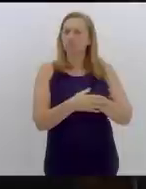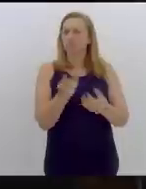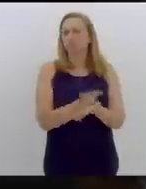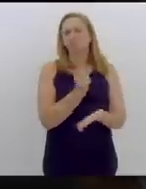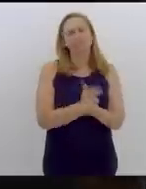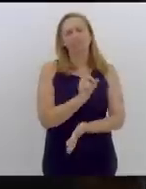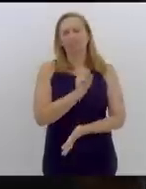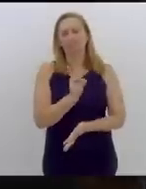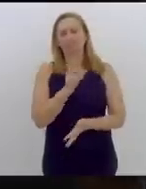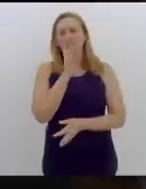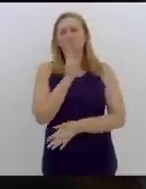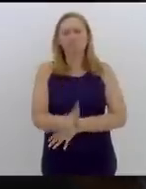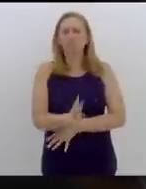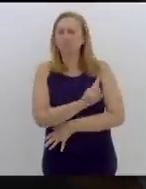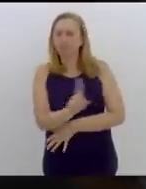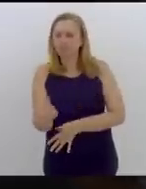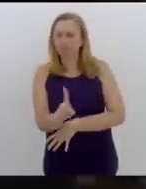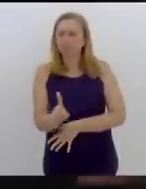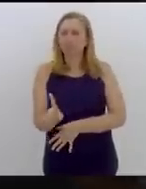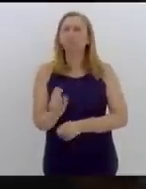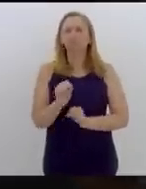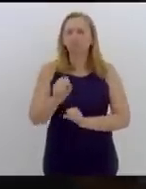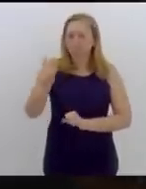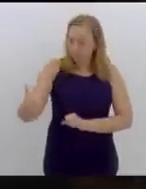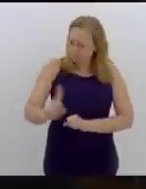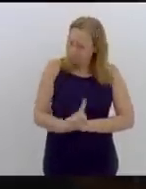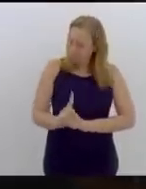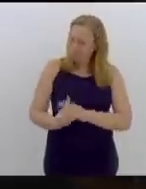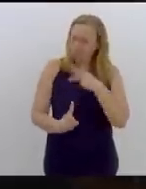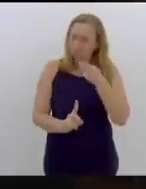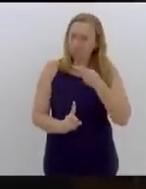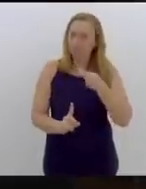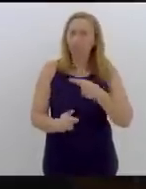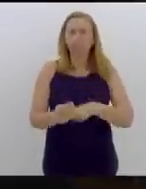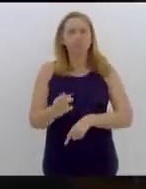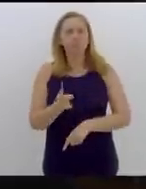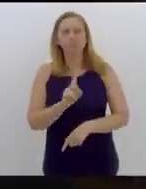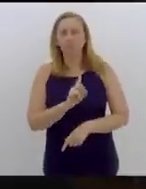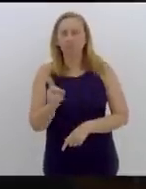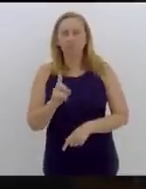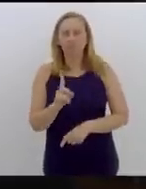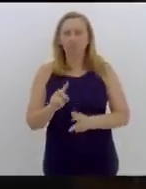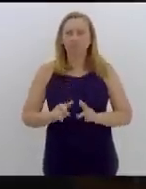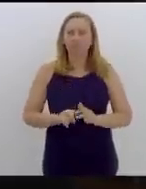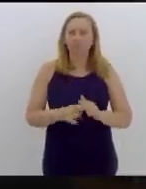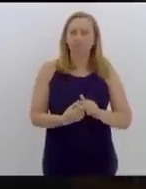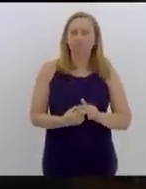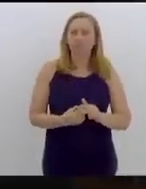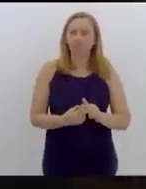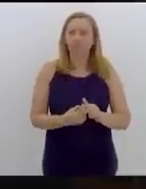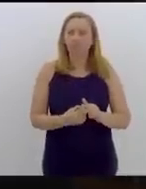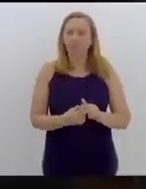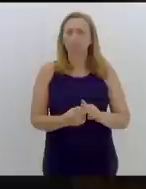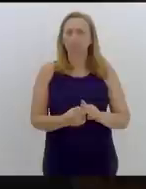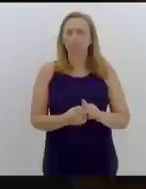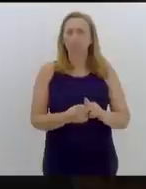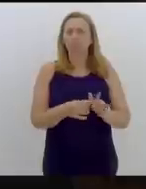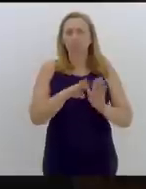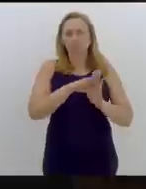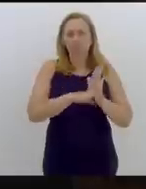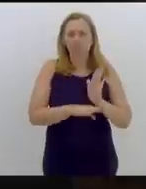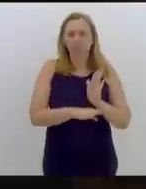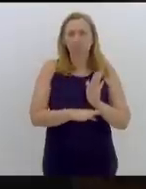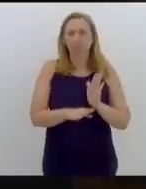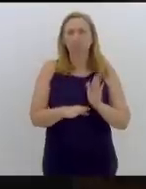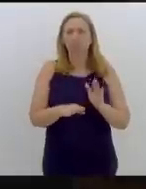dialogar ainda que a resposta seja não pode chegar e falar aqui claramente Olha nós não vamos mexer na escala nos próximos 10 anos é